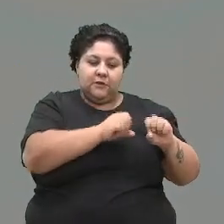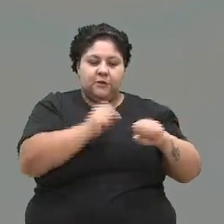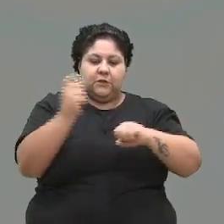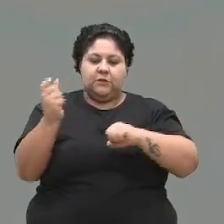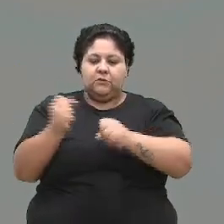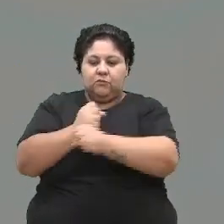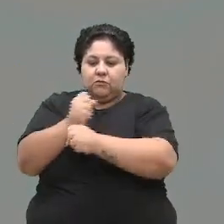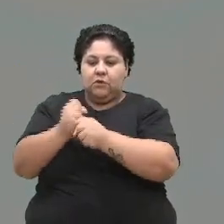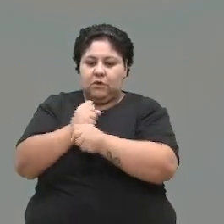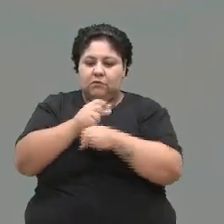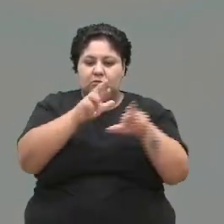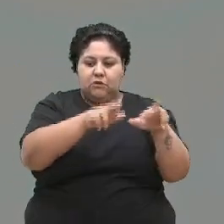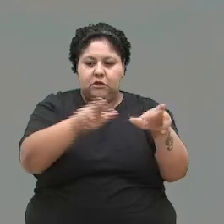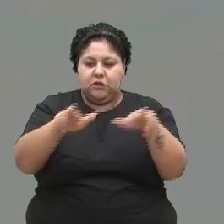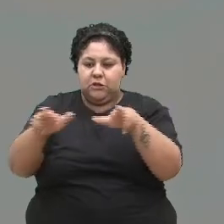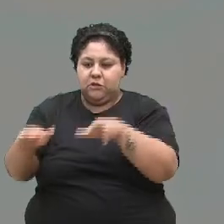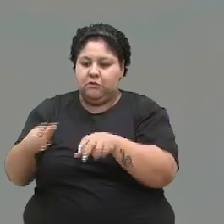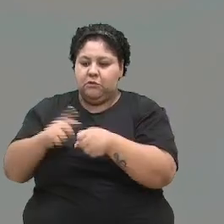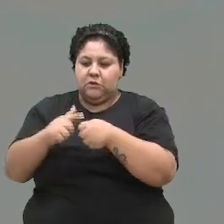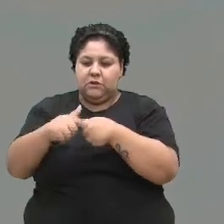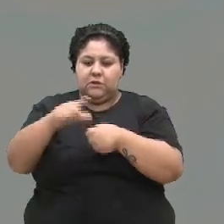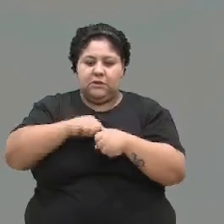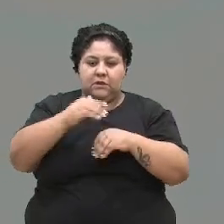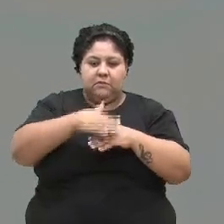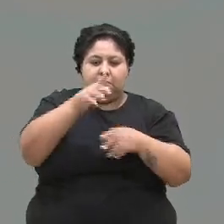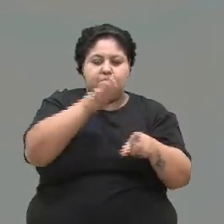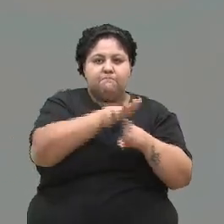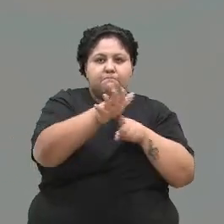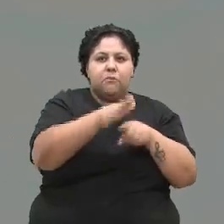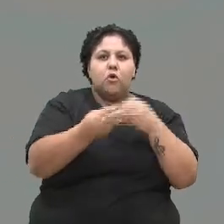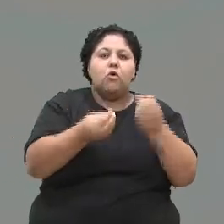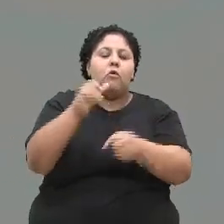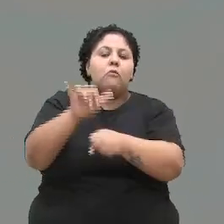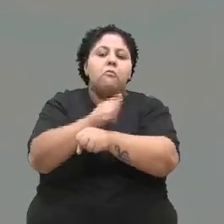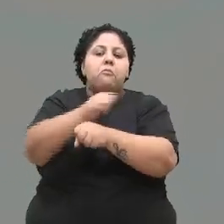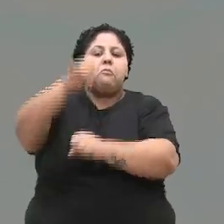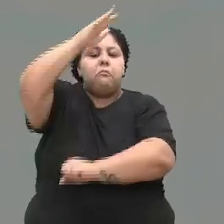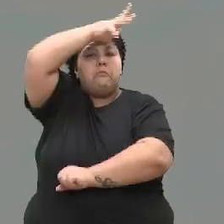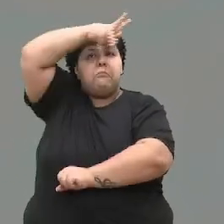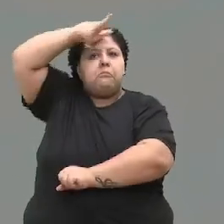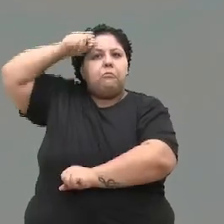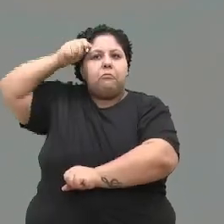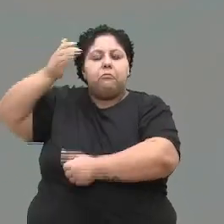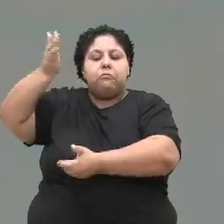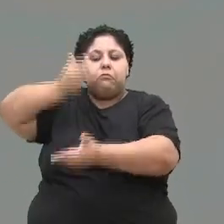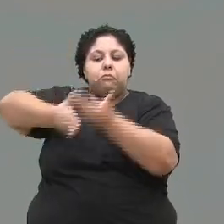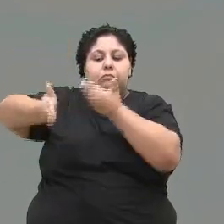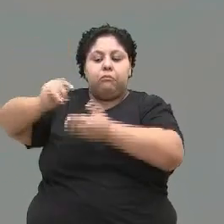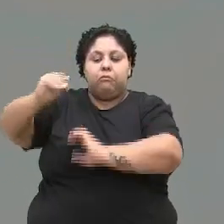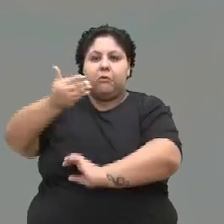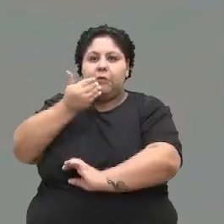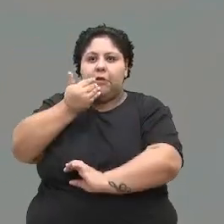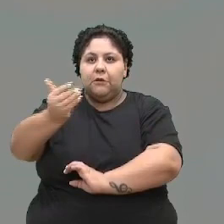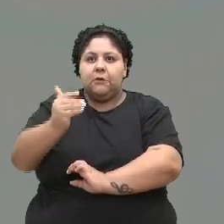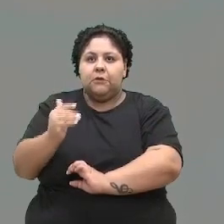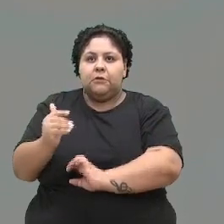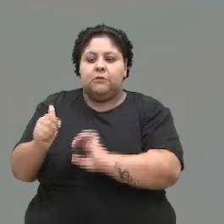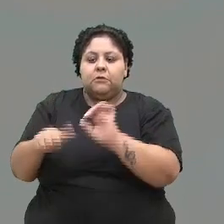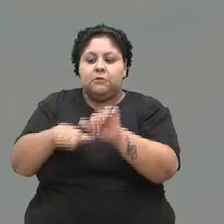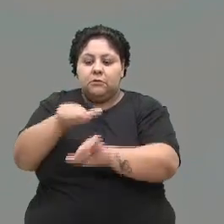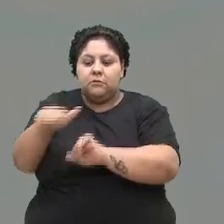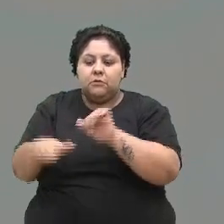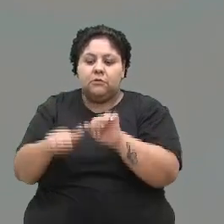escolas com maior demanda. 11. Qual a estratégia do município para atendimento de solicitações de transferências